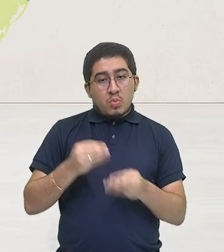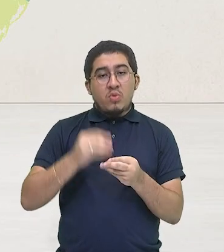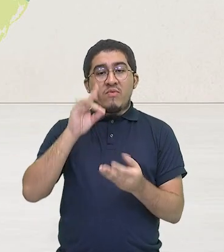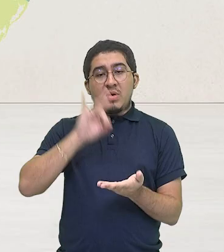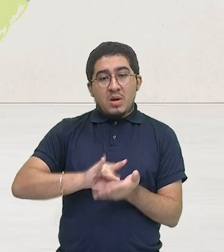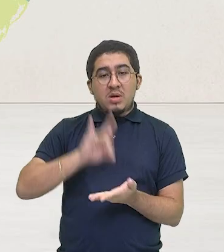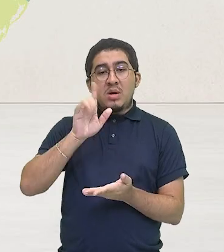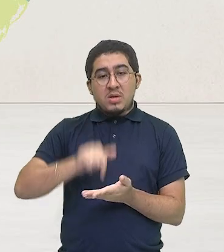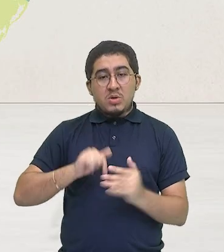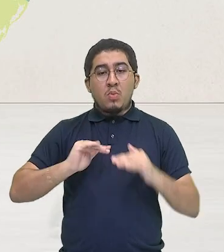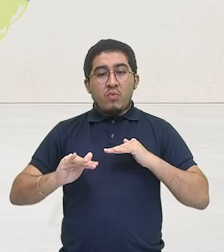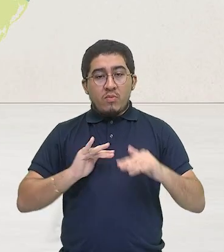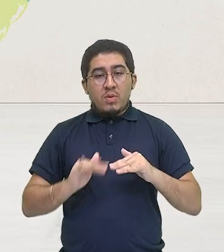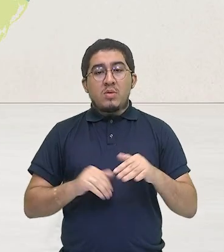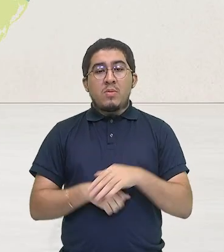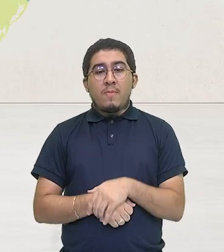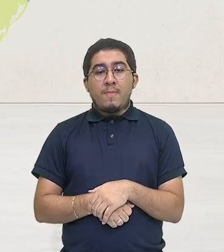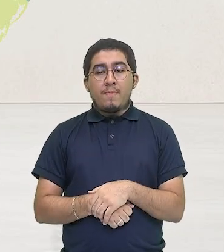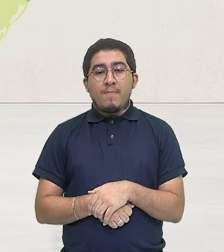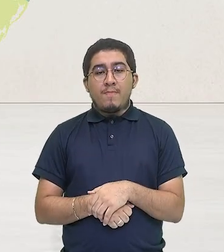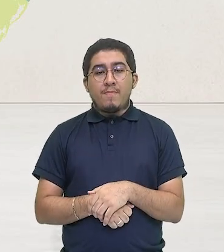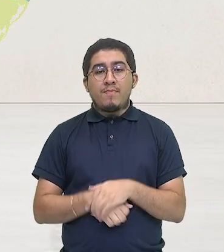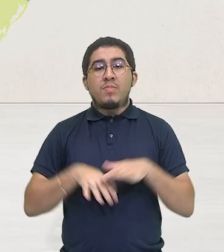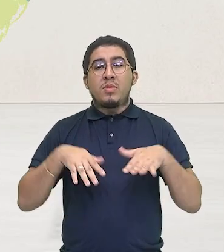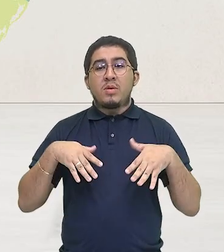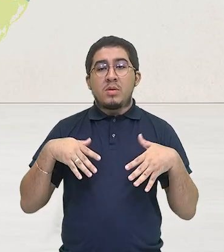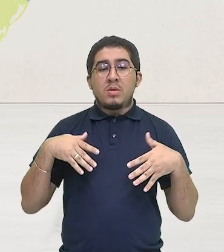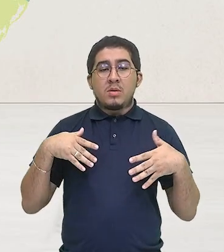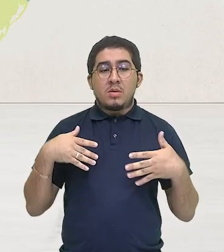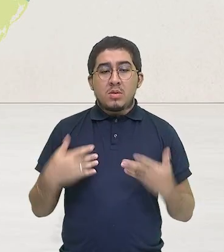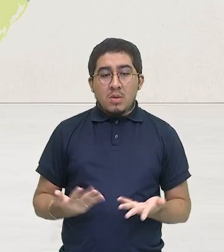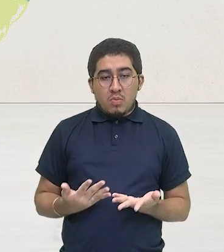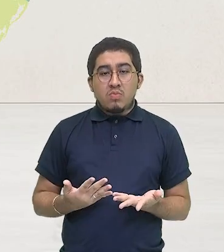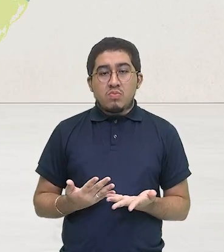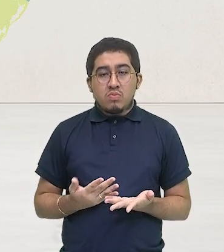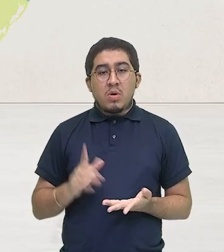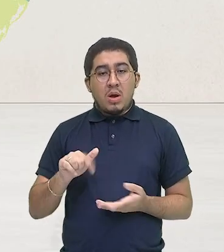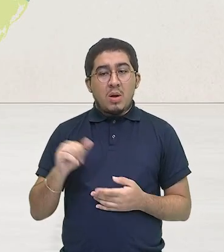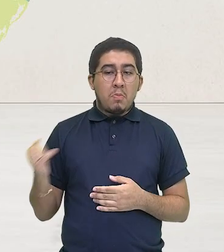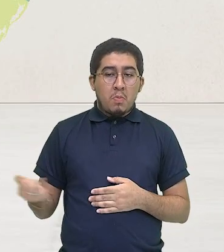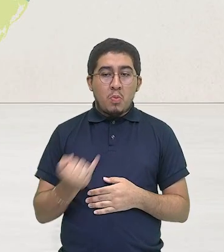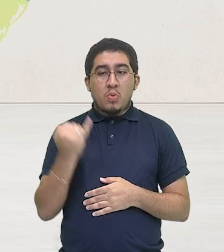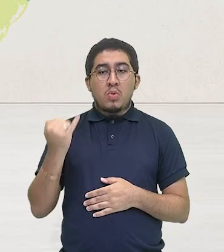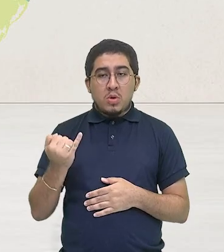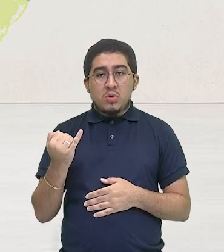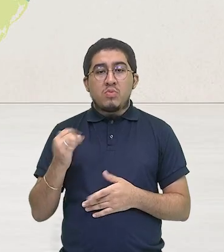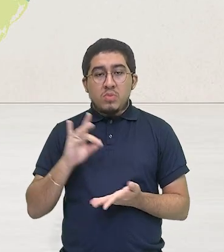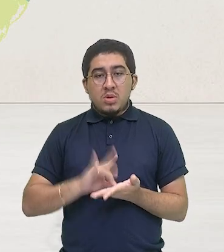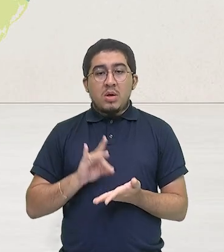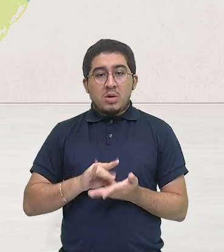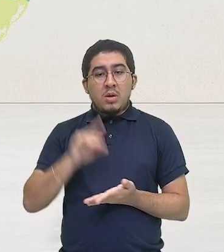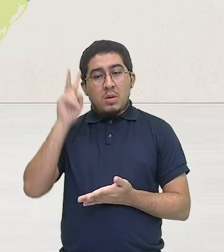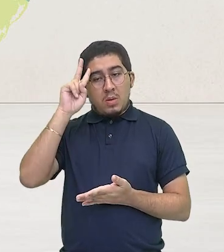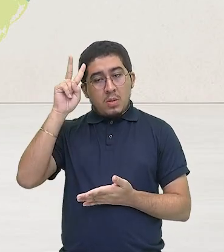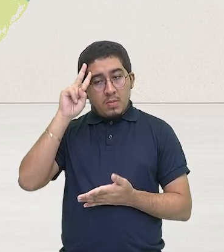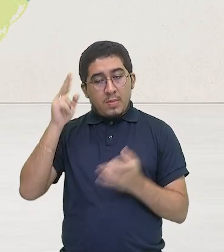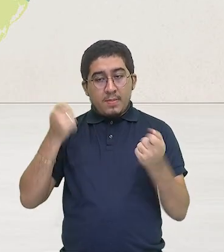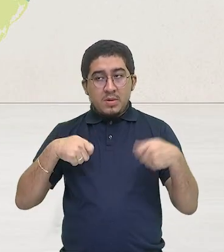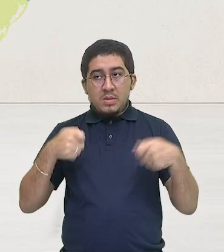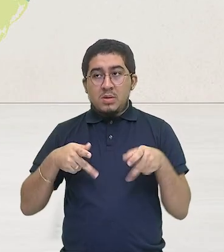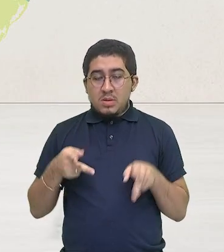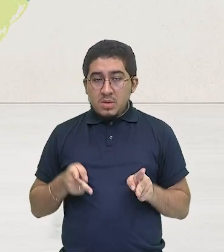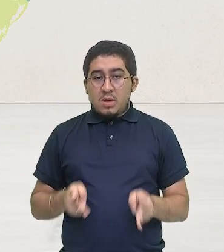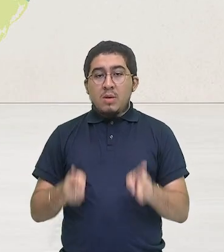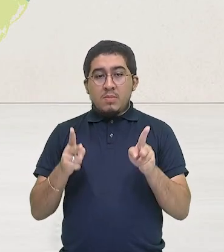para esses movimentos. Então, gente, essa é um ponto muito importante que não podemos deixar